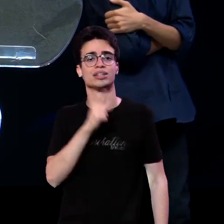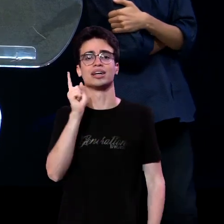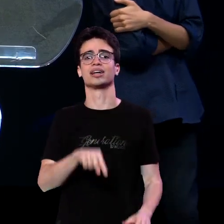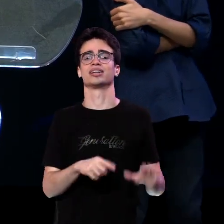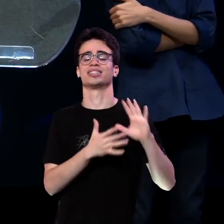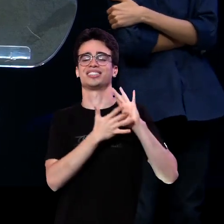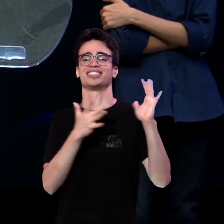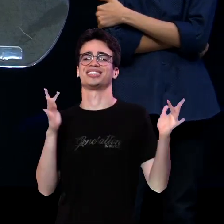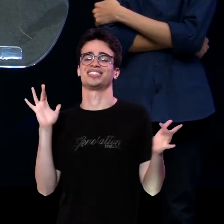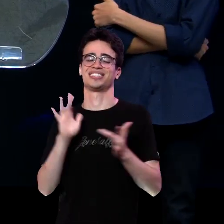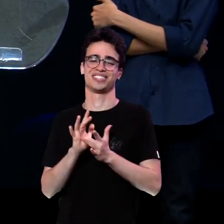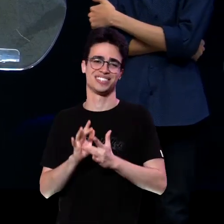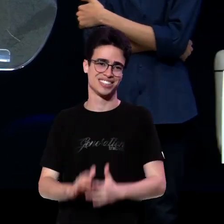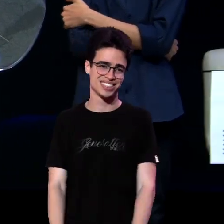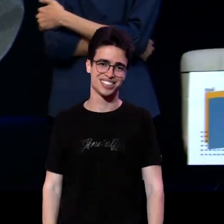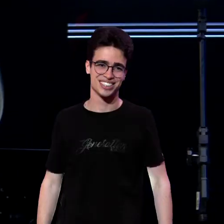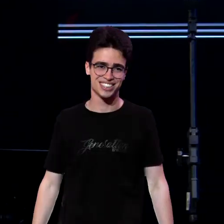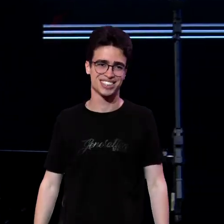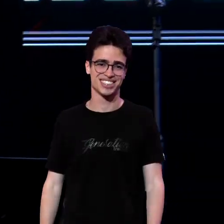Jesus.